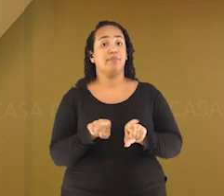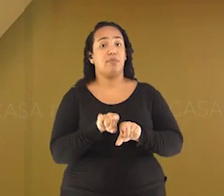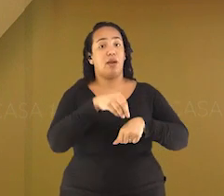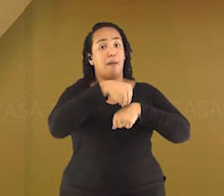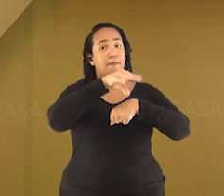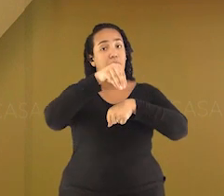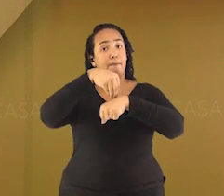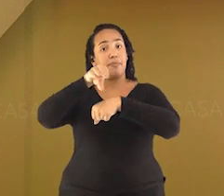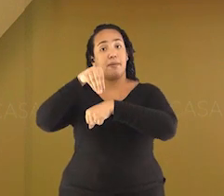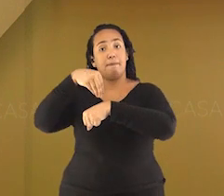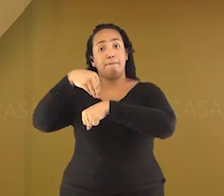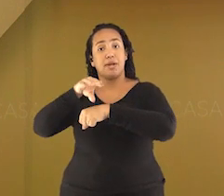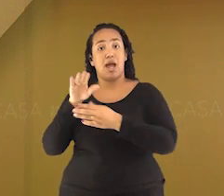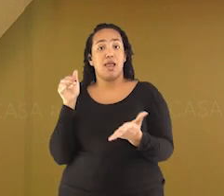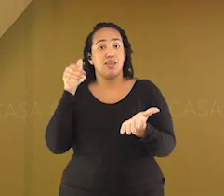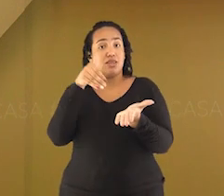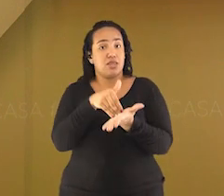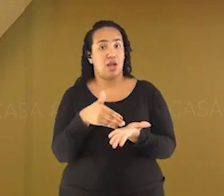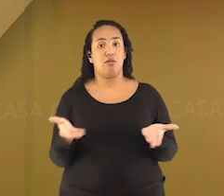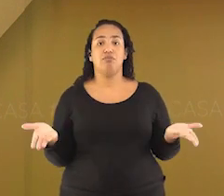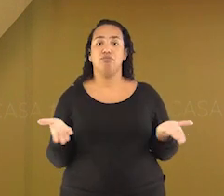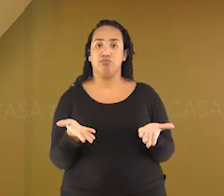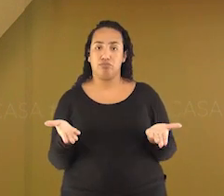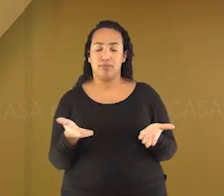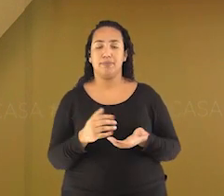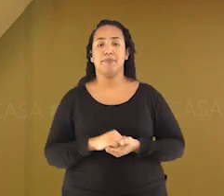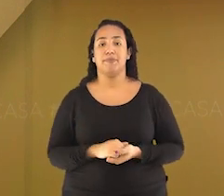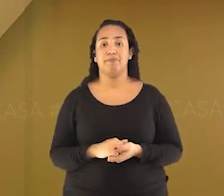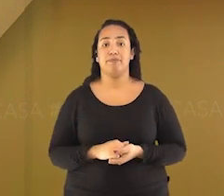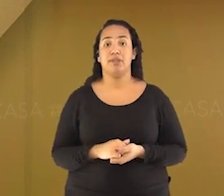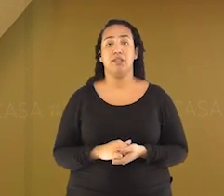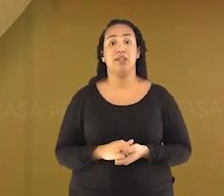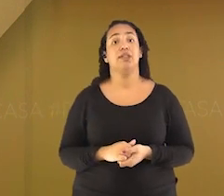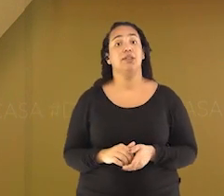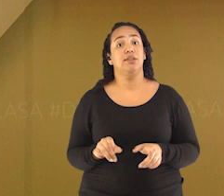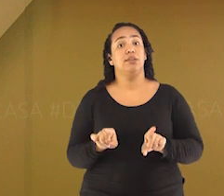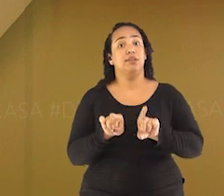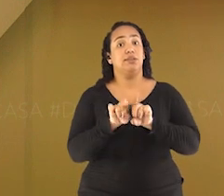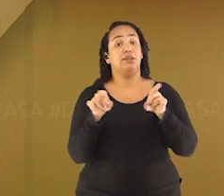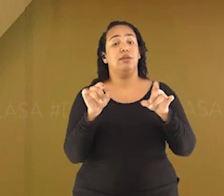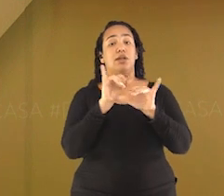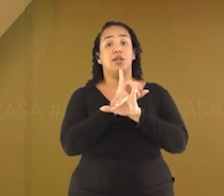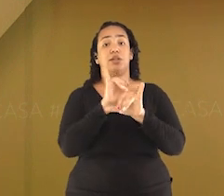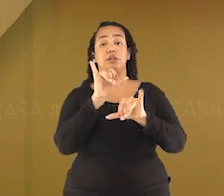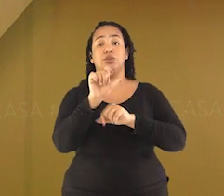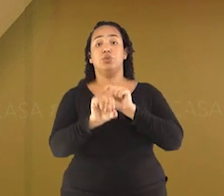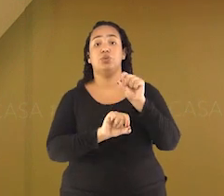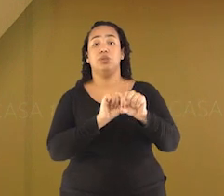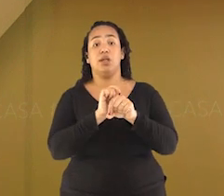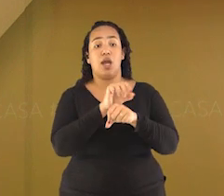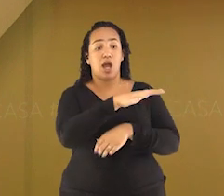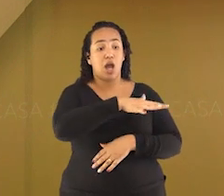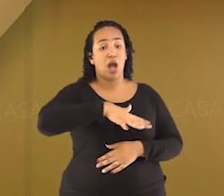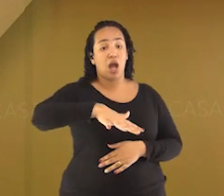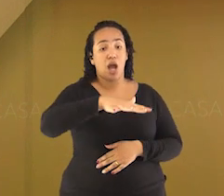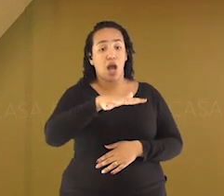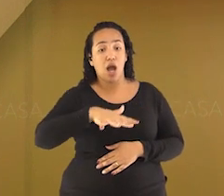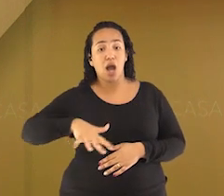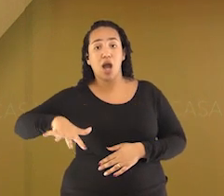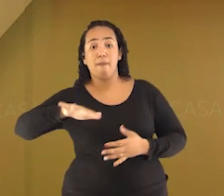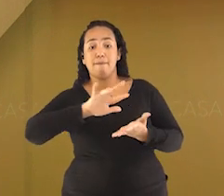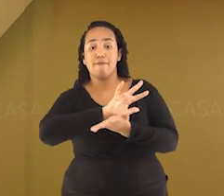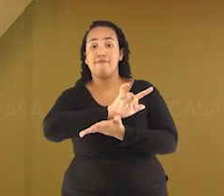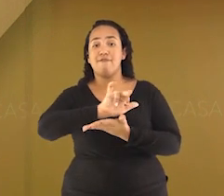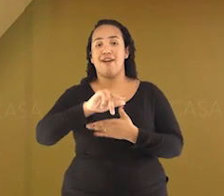as transmitindo até as gerações atuais, nós. E digo mais a vocês, foi nos diferentes ambientes em que eles